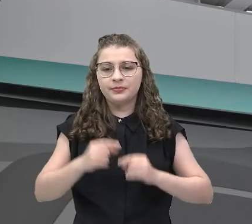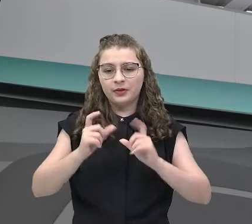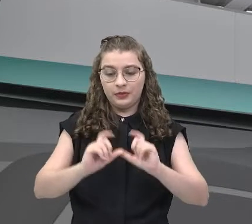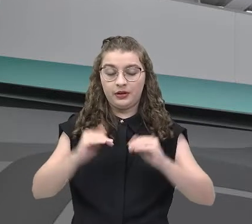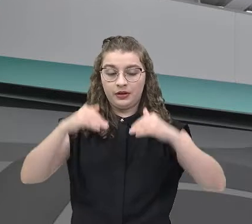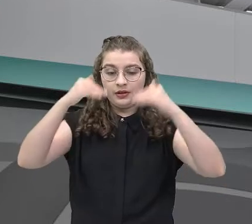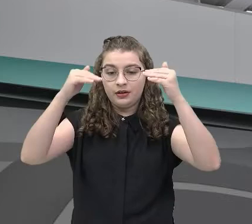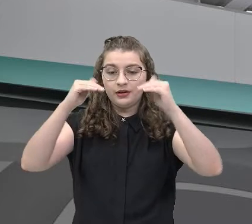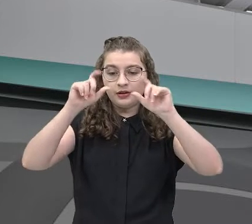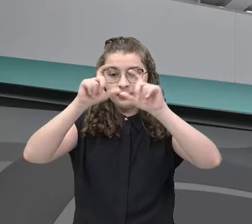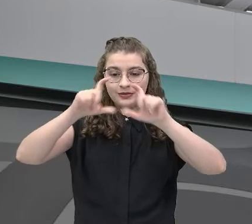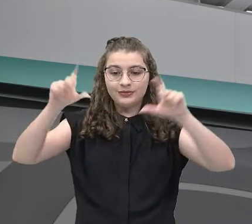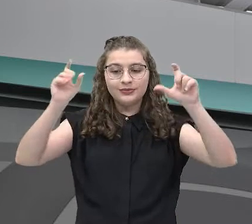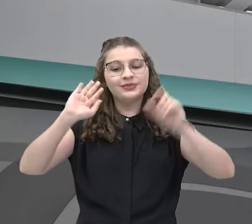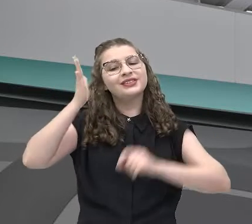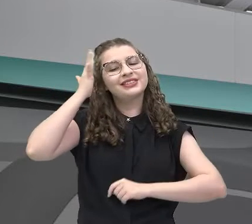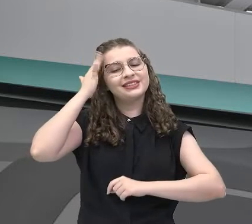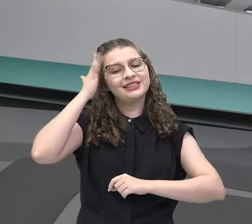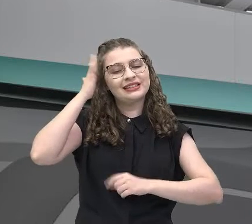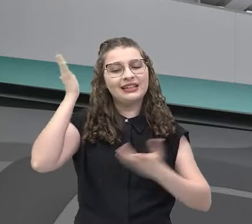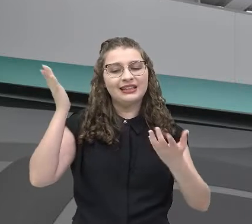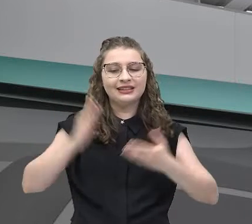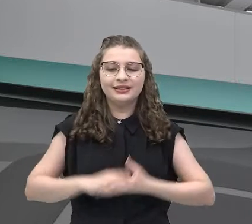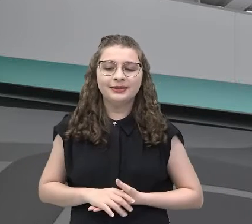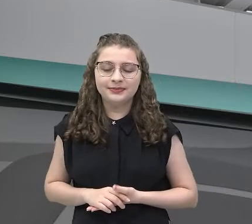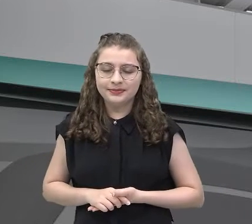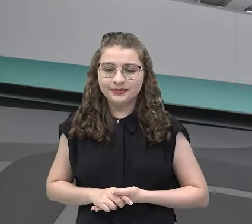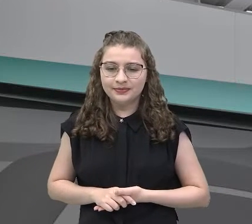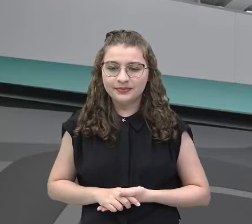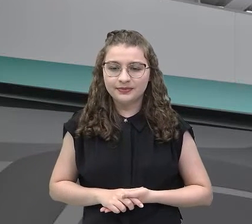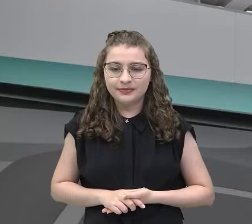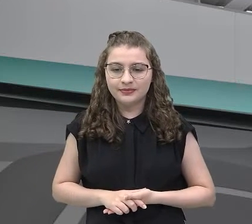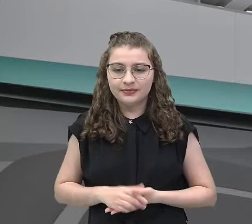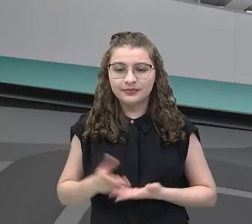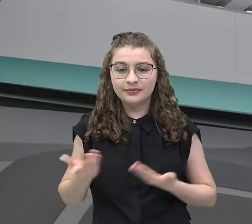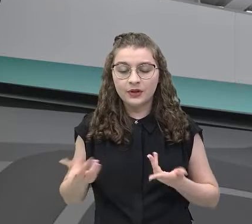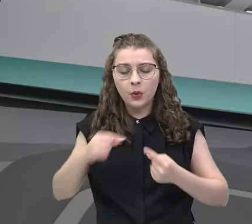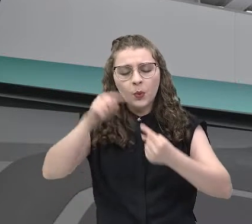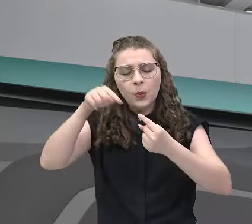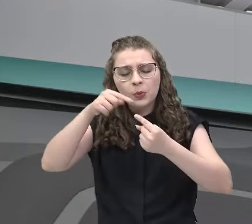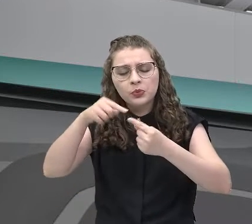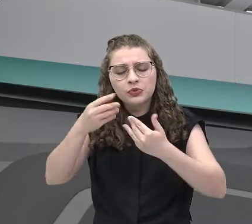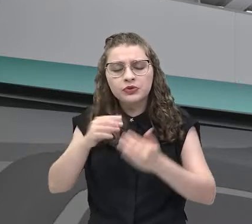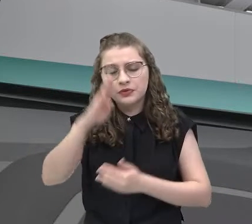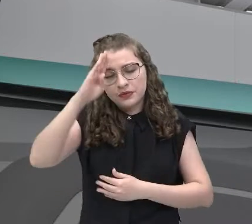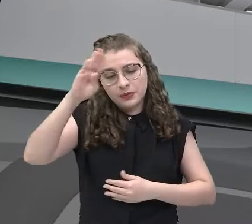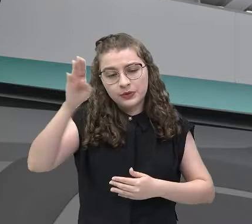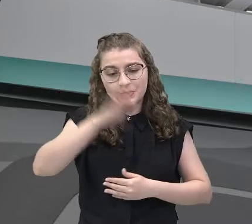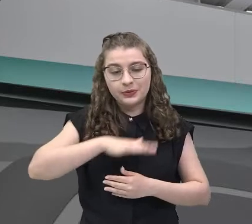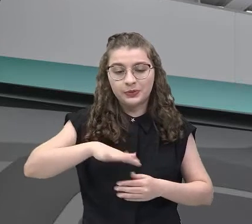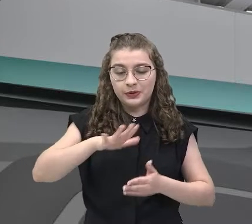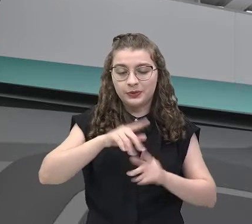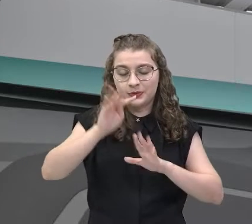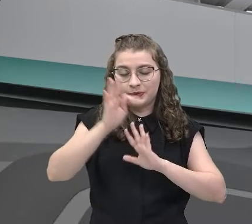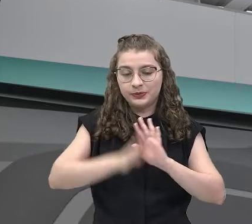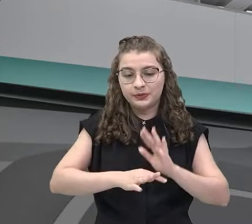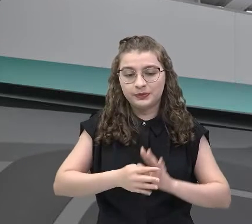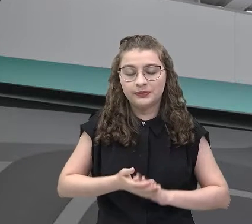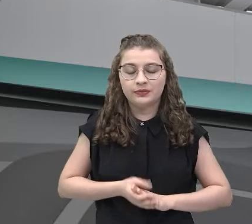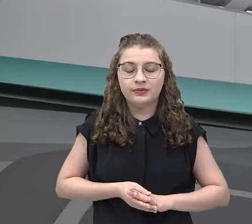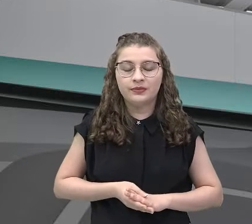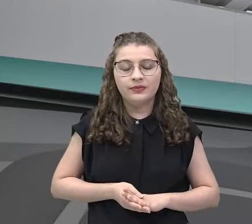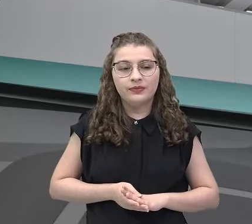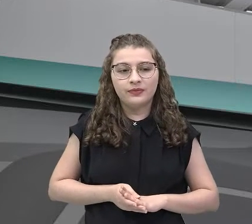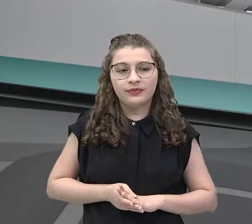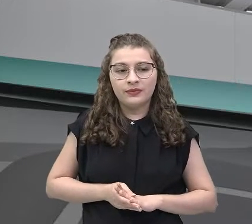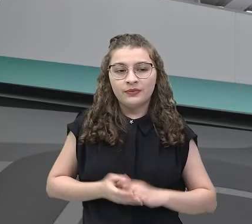passos anteriores sobre o que o autor quer passar para você, a ideia principal daquele texto. E